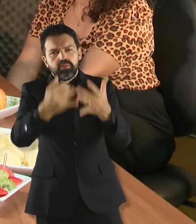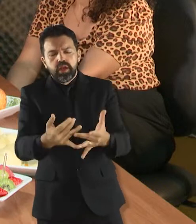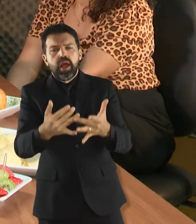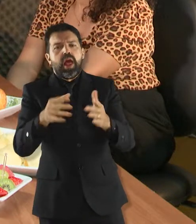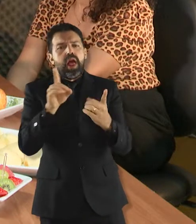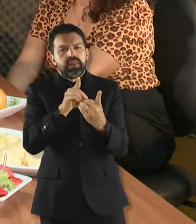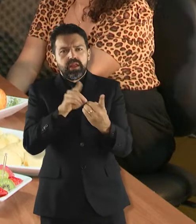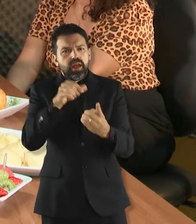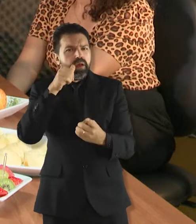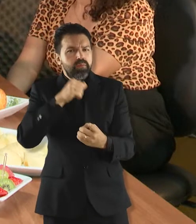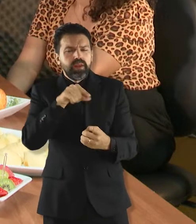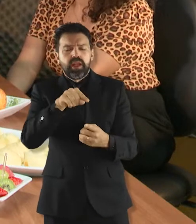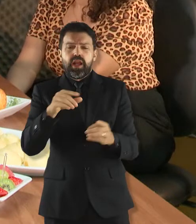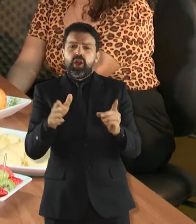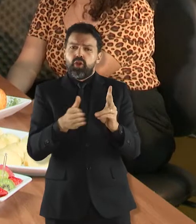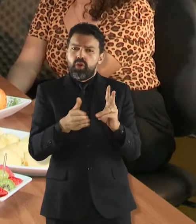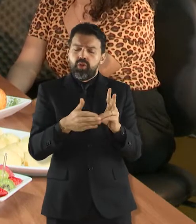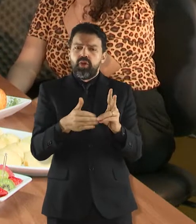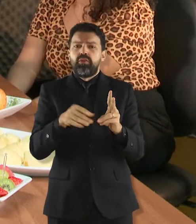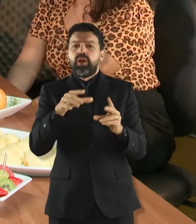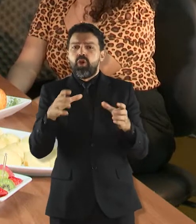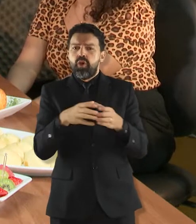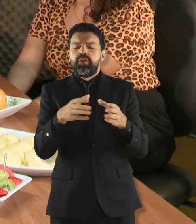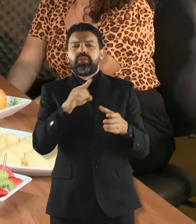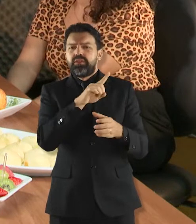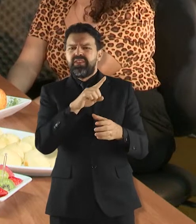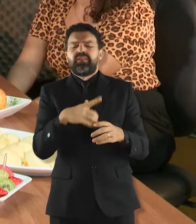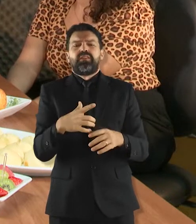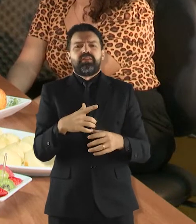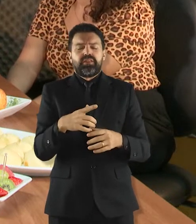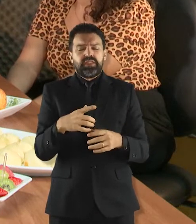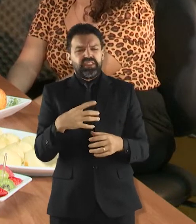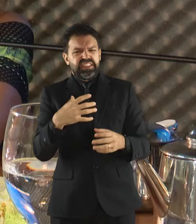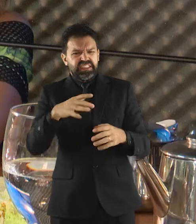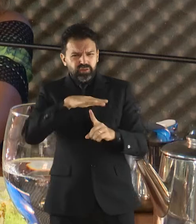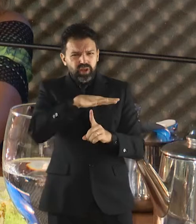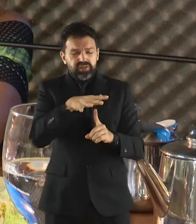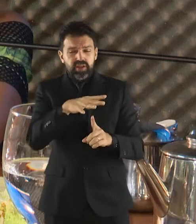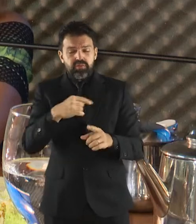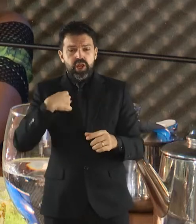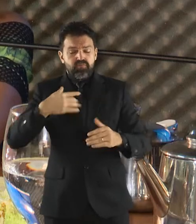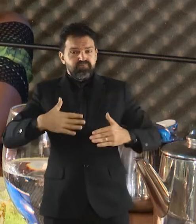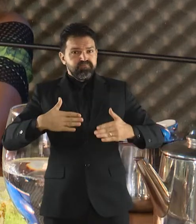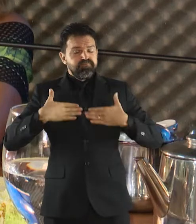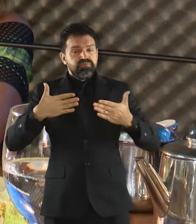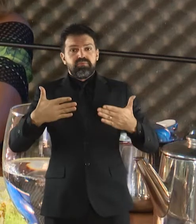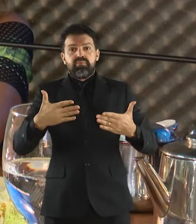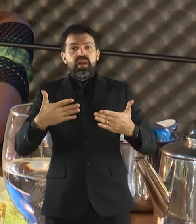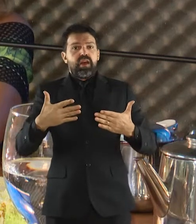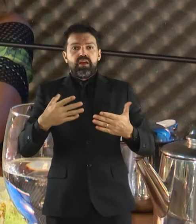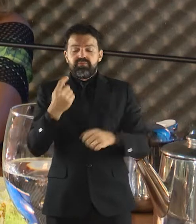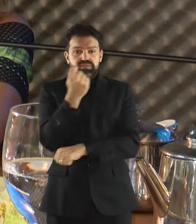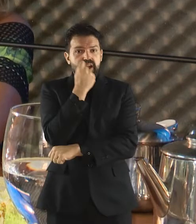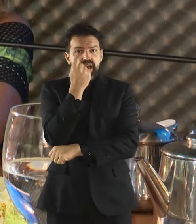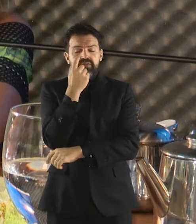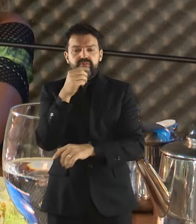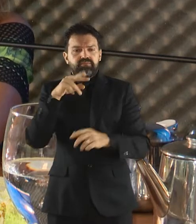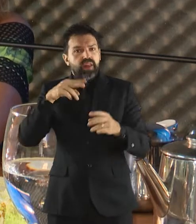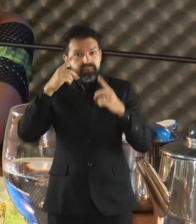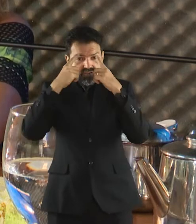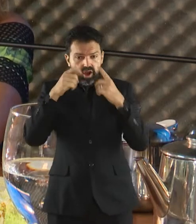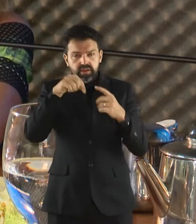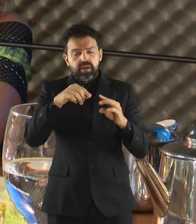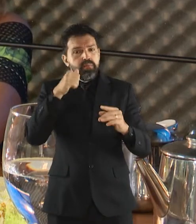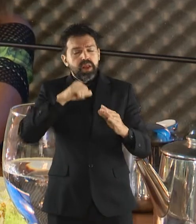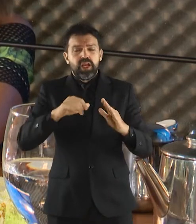de uma menina numa comunidade indígena, que até hoje é o caso que mais me chocou. Não pela violência que ela, assim, sofreu,